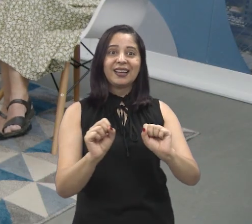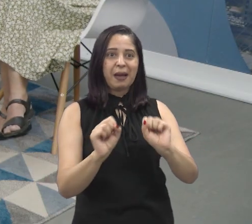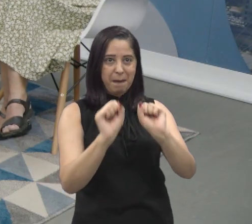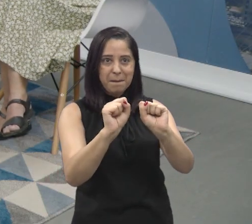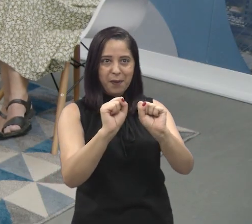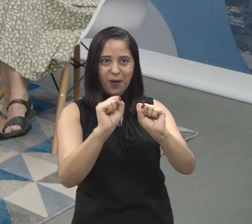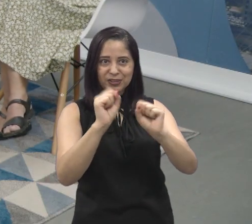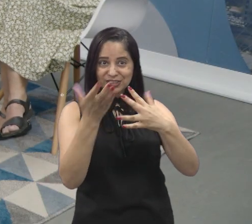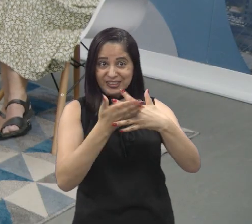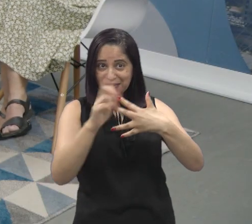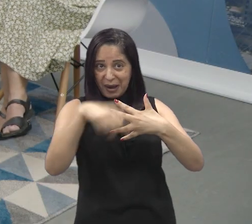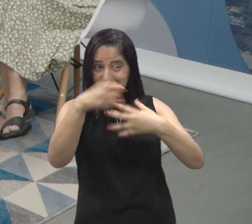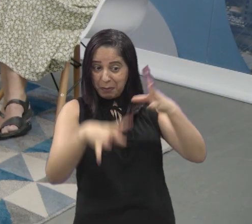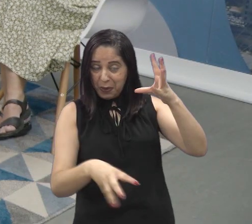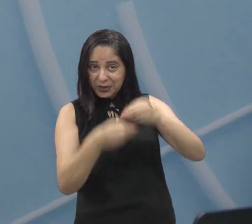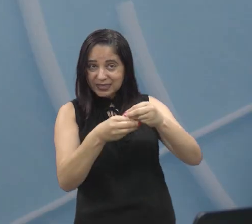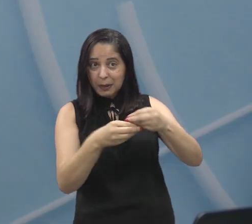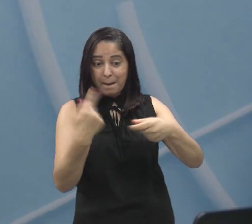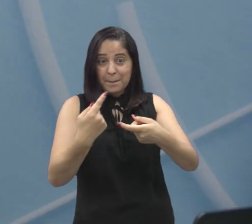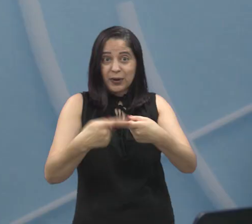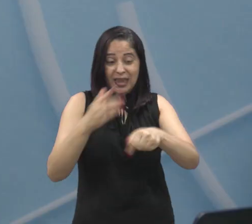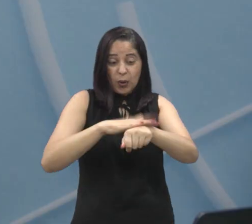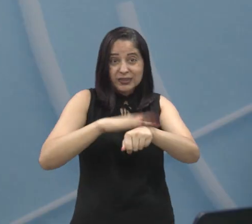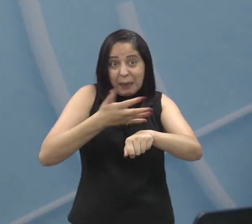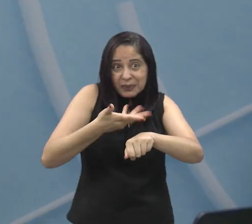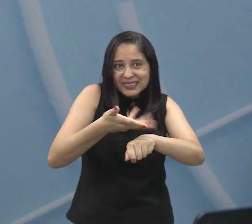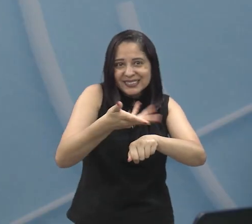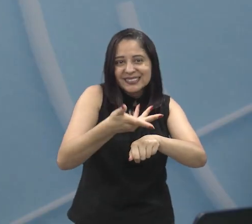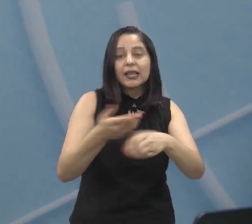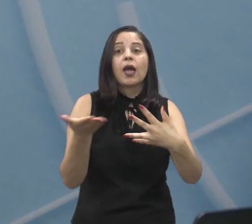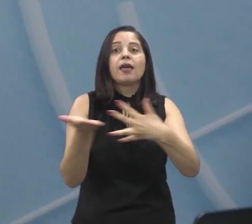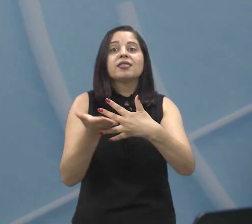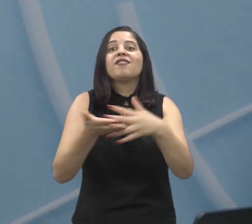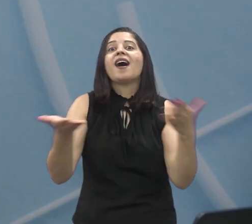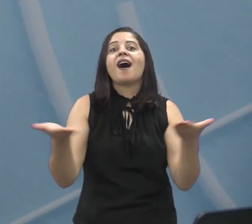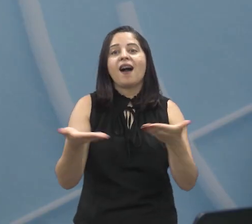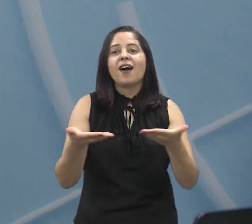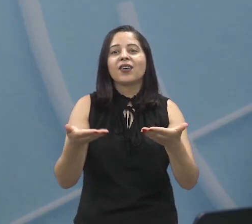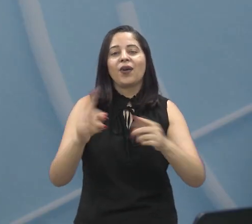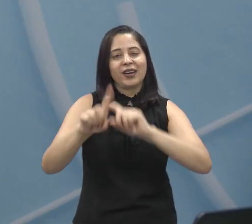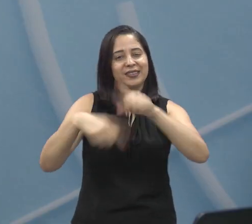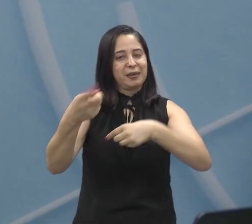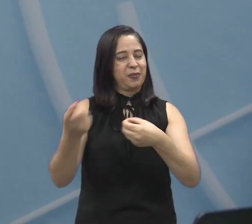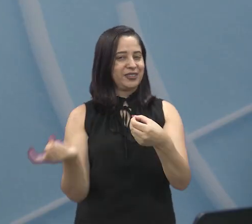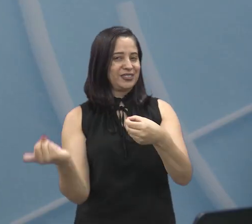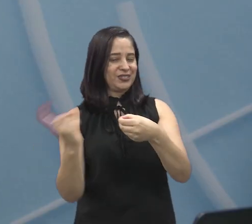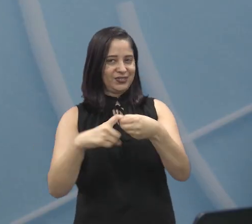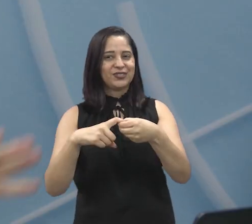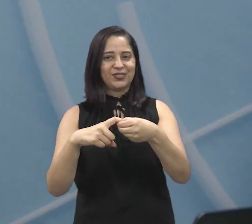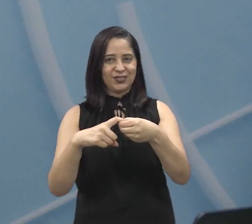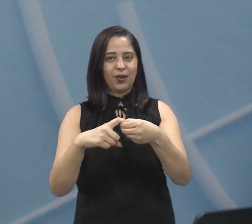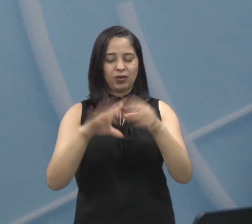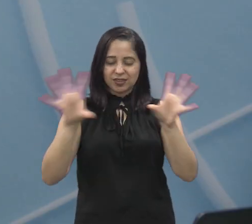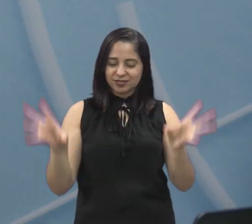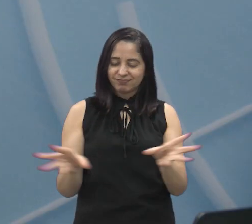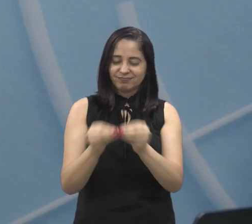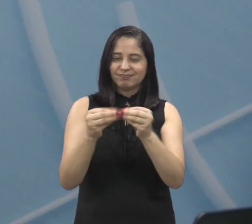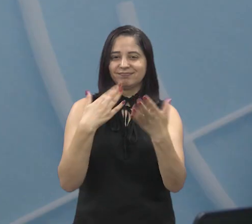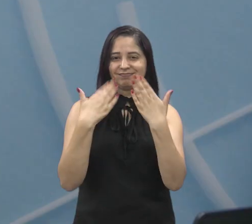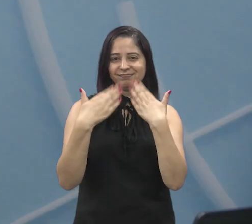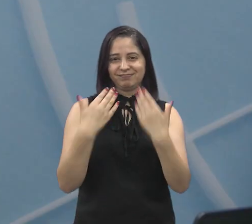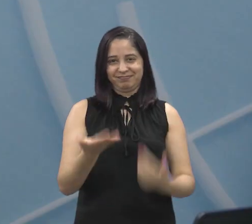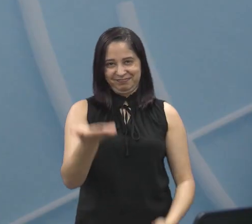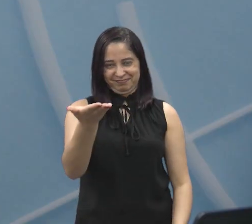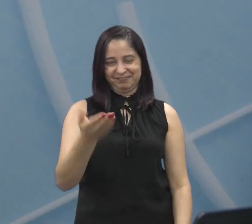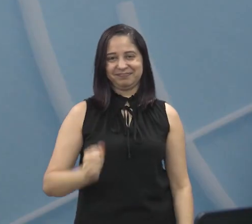ser no próximo bloco, porque a gente está com o tempo estouradinho. A gente vai para o próximo bloco. Daqui a pouco a gente retorna para concluir esse bate-papo. O